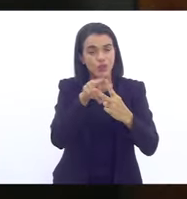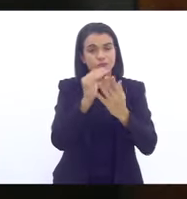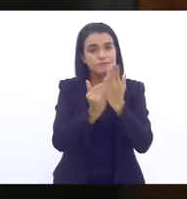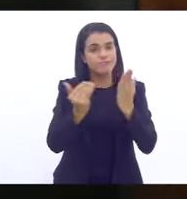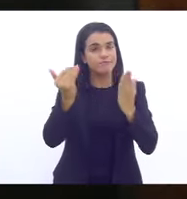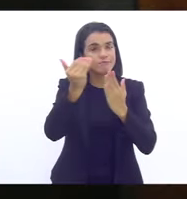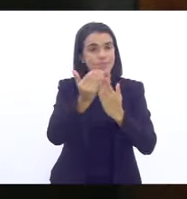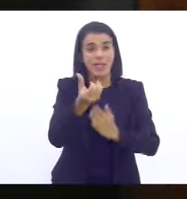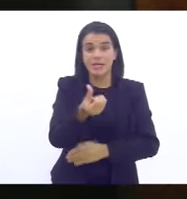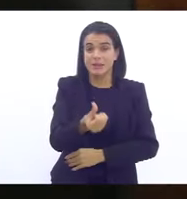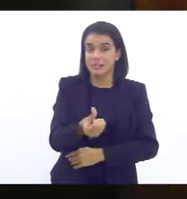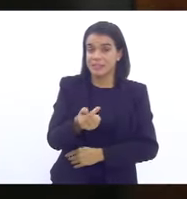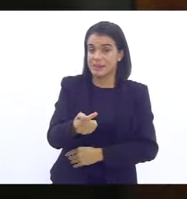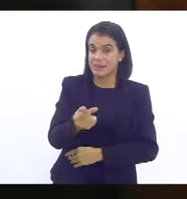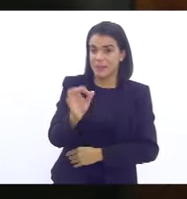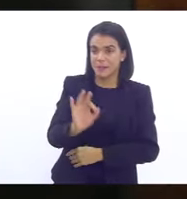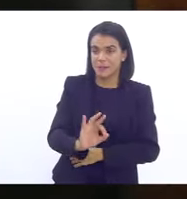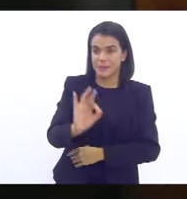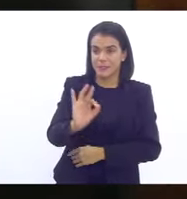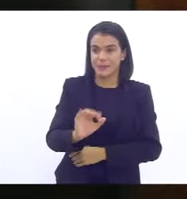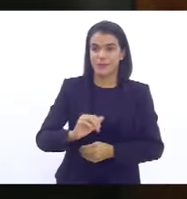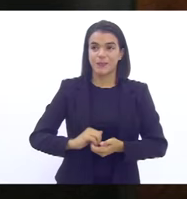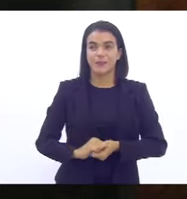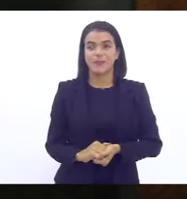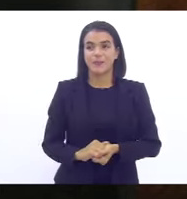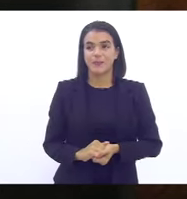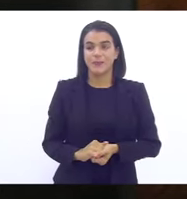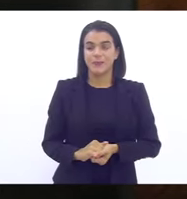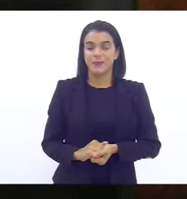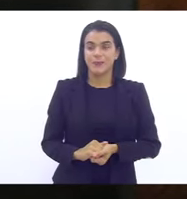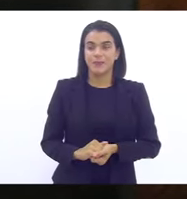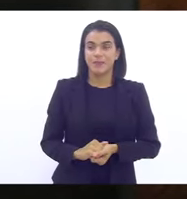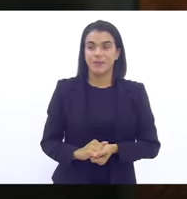a 67%.